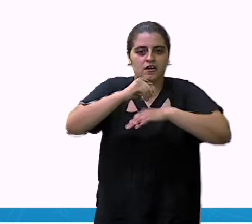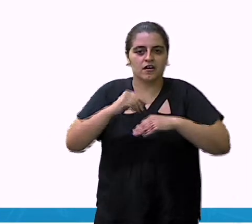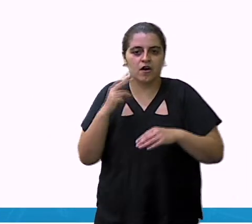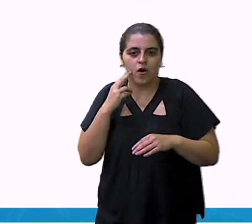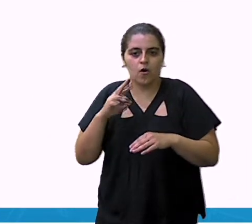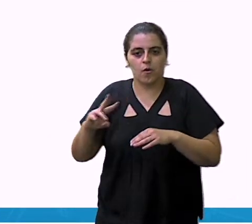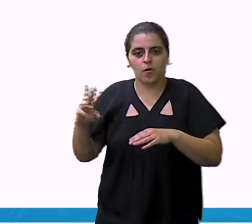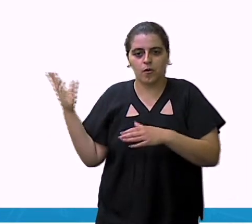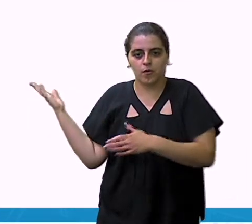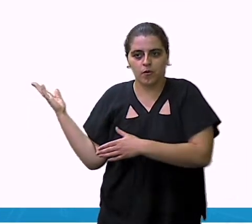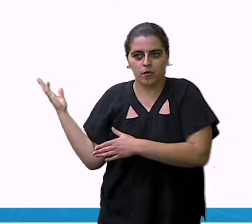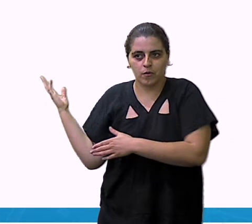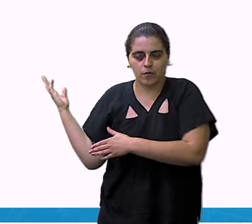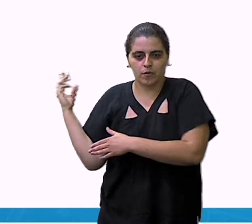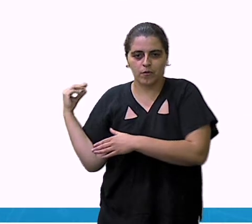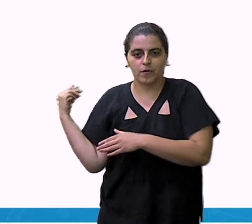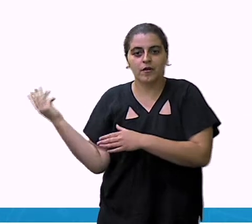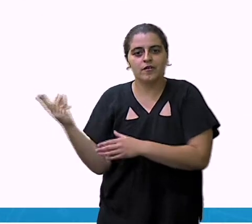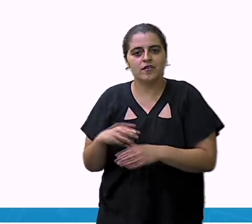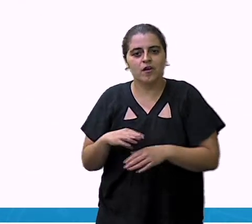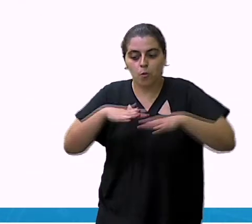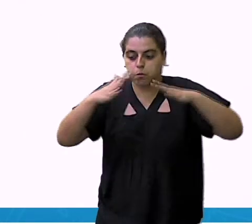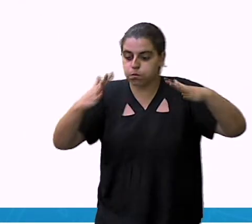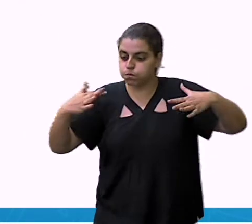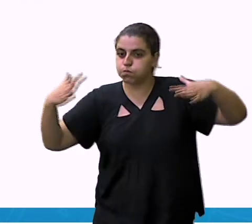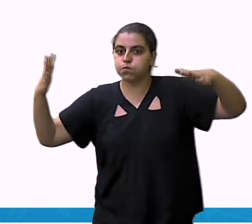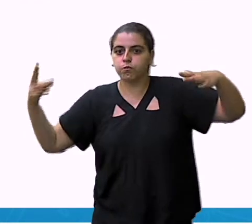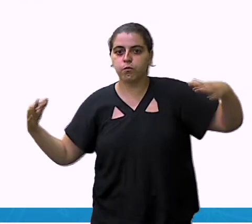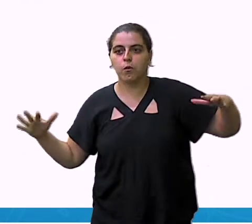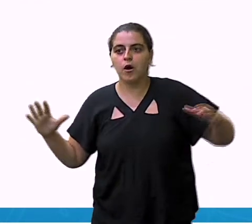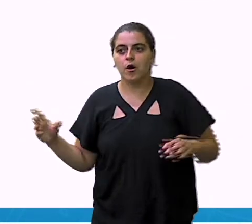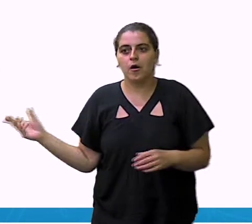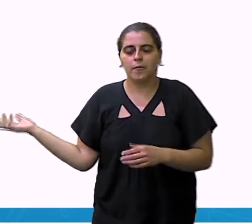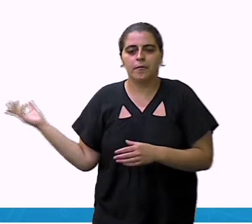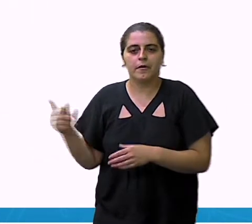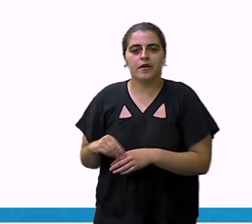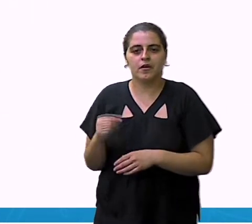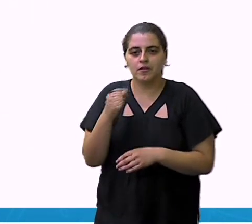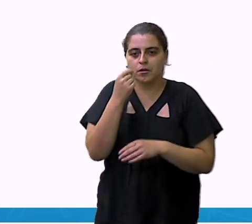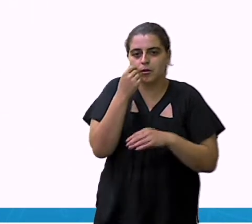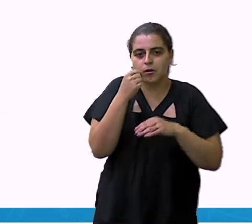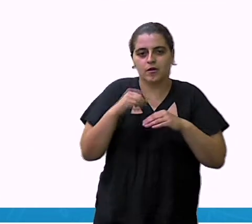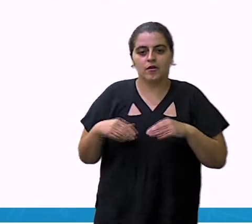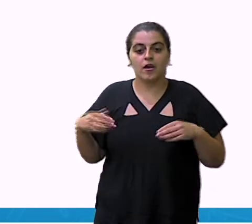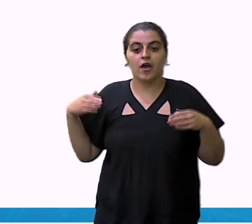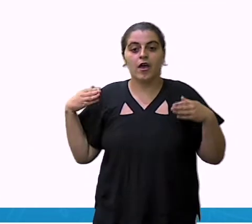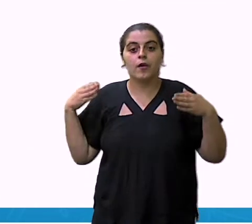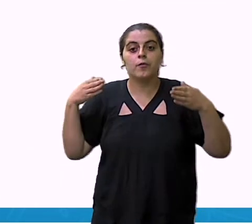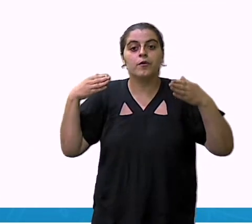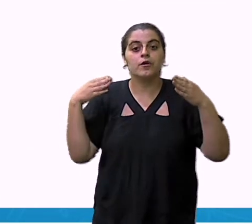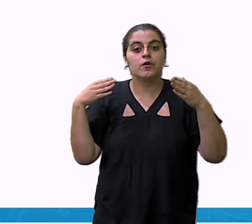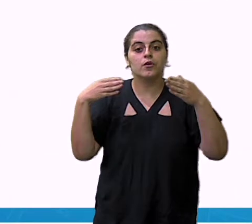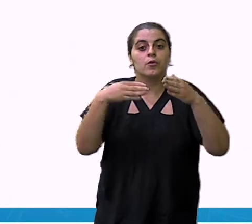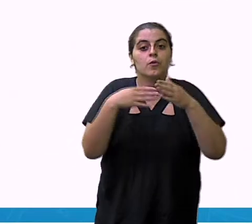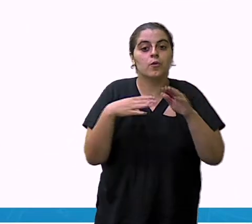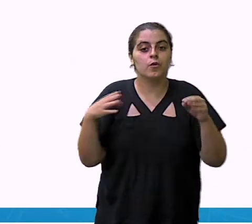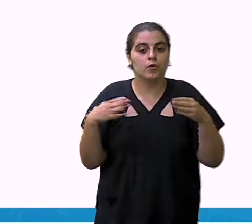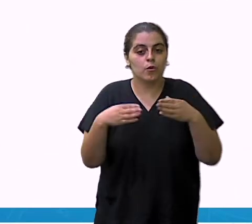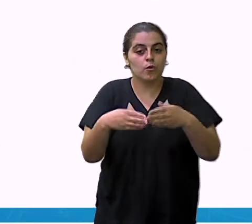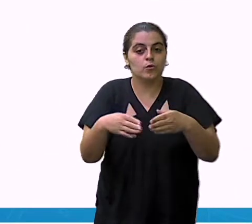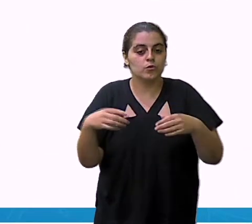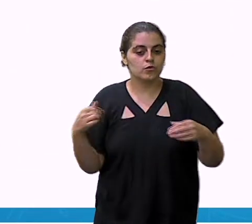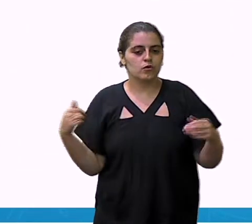parte ou em sua totalidade. O mar é a foz de todo o rio. Ele